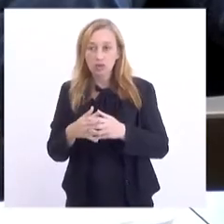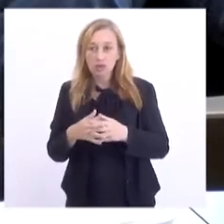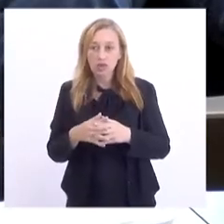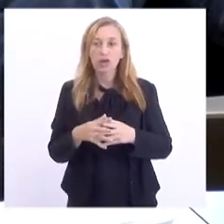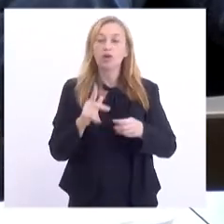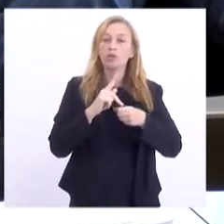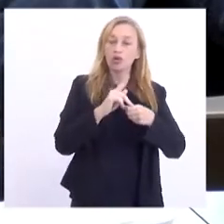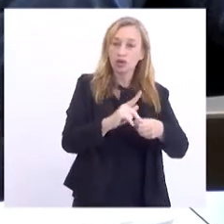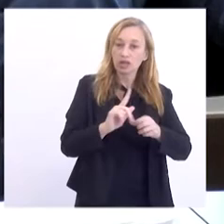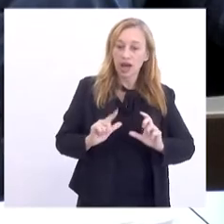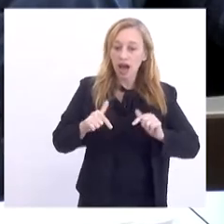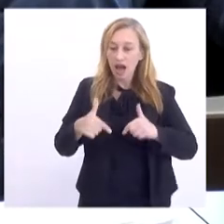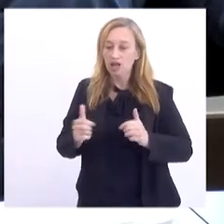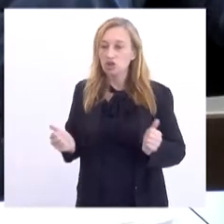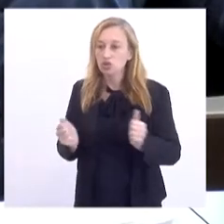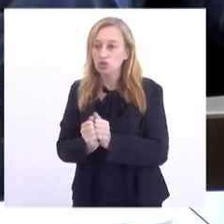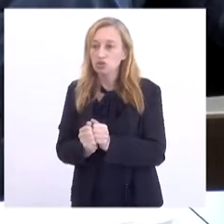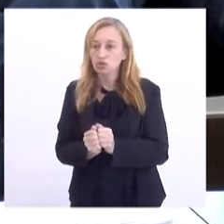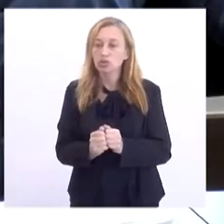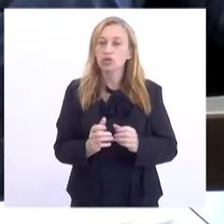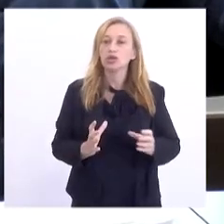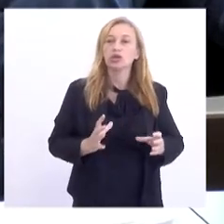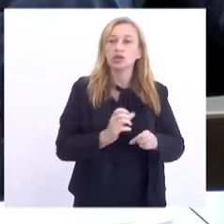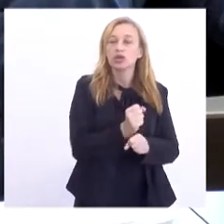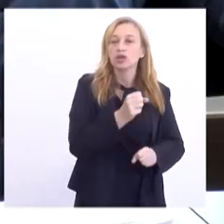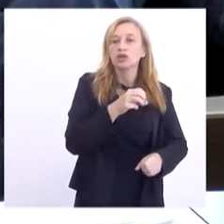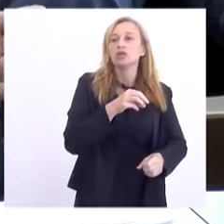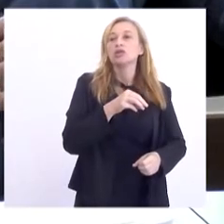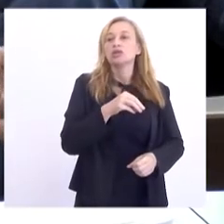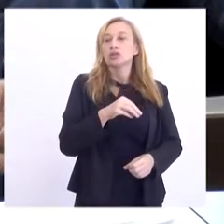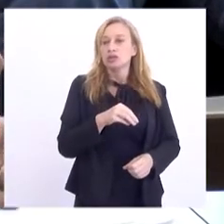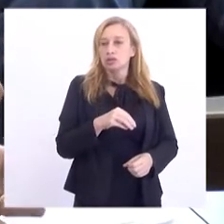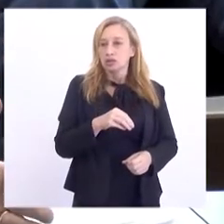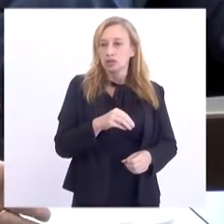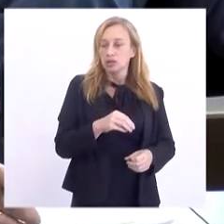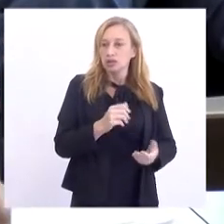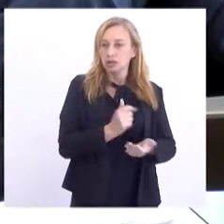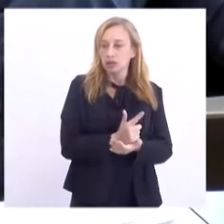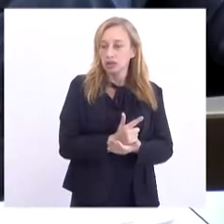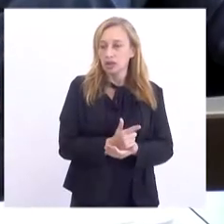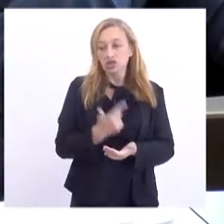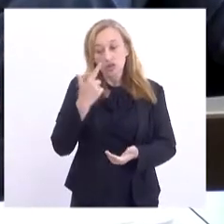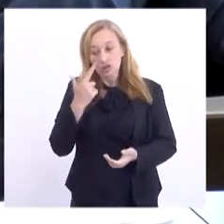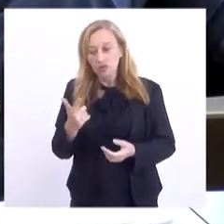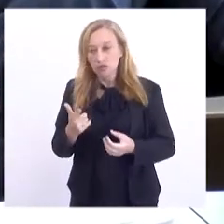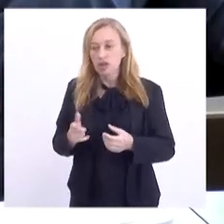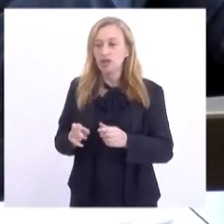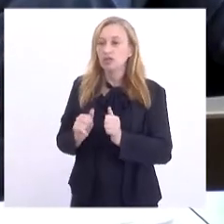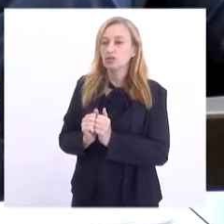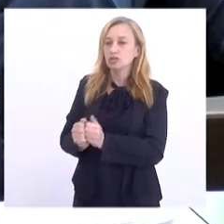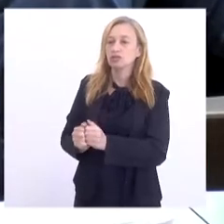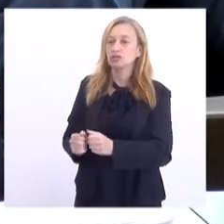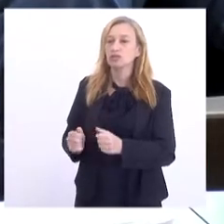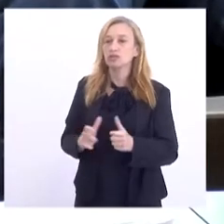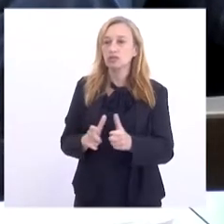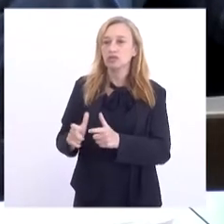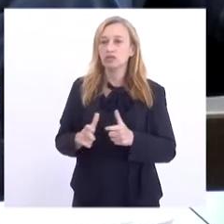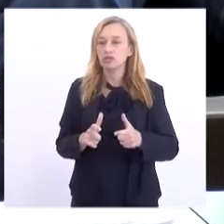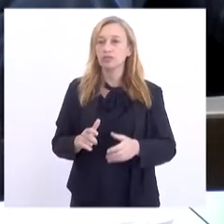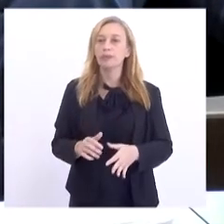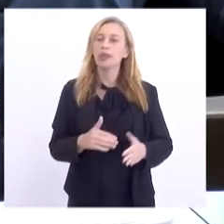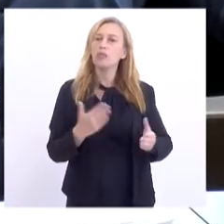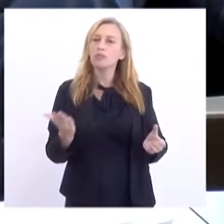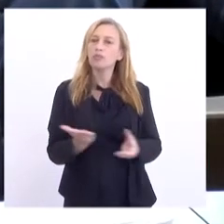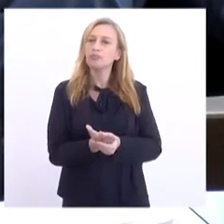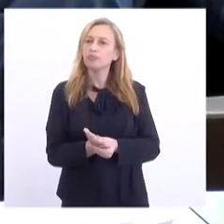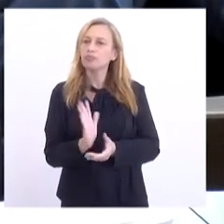atua junto ao Tribunal de Contas também para que esse processo tem um acompanhamento e a gente possa influir efetivamente na formação dos lugar esses casos são